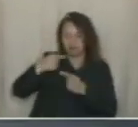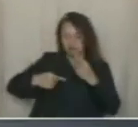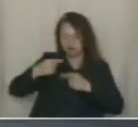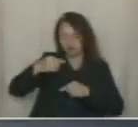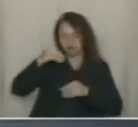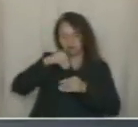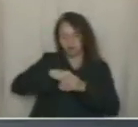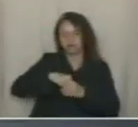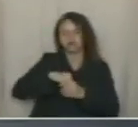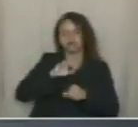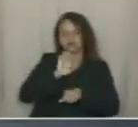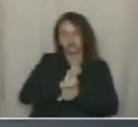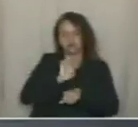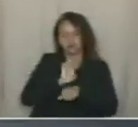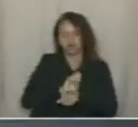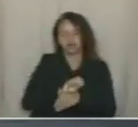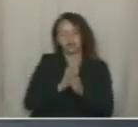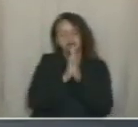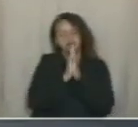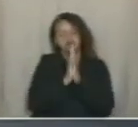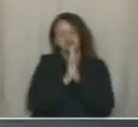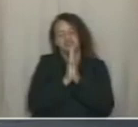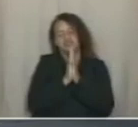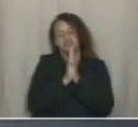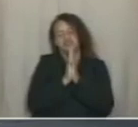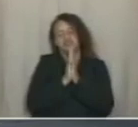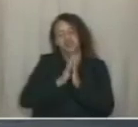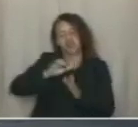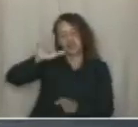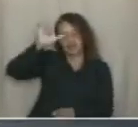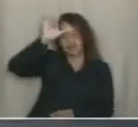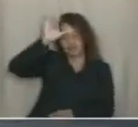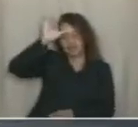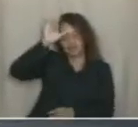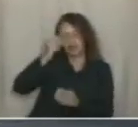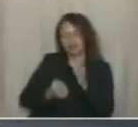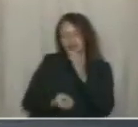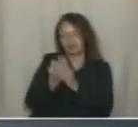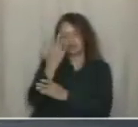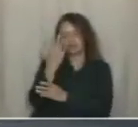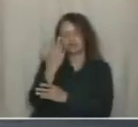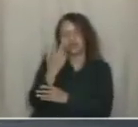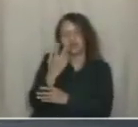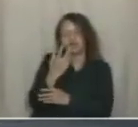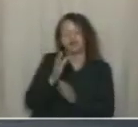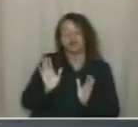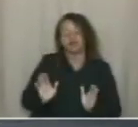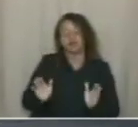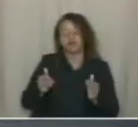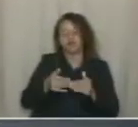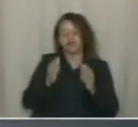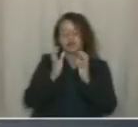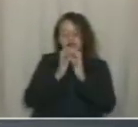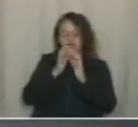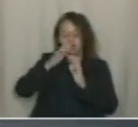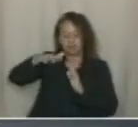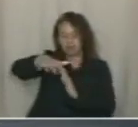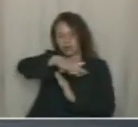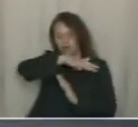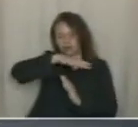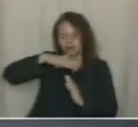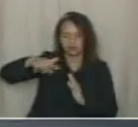nosso estado, por favor, lidere a construção de um fórum